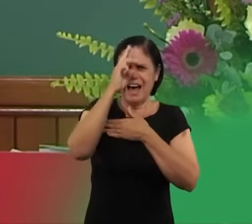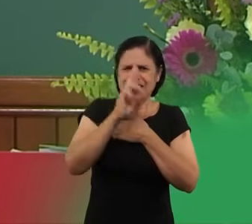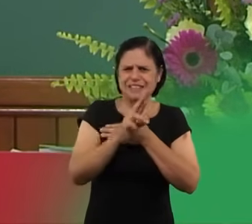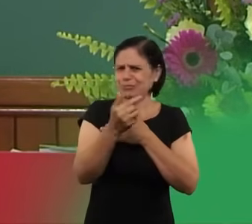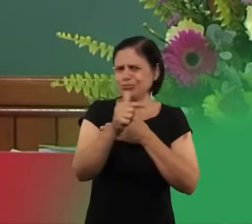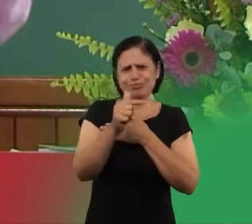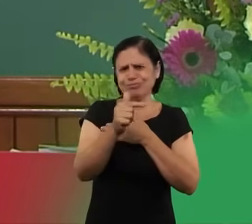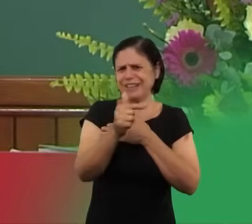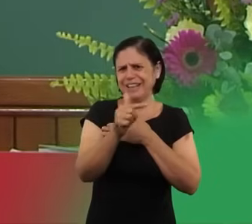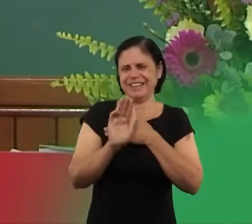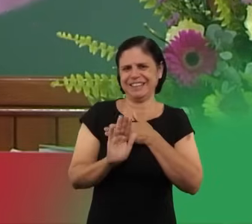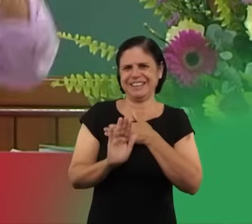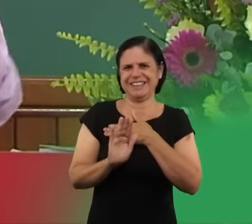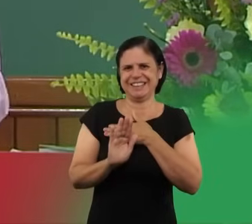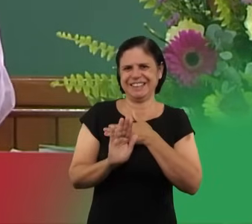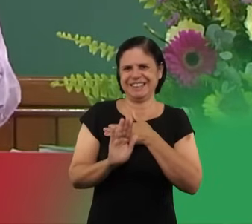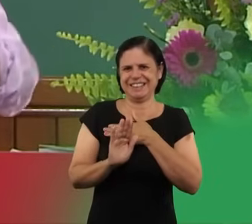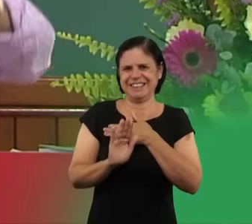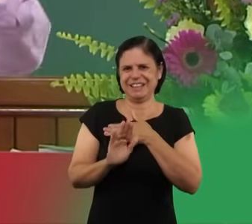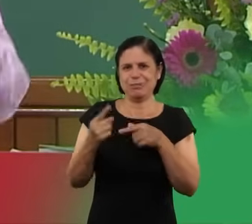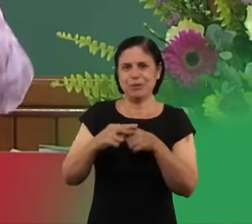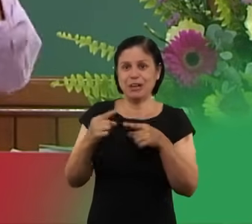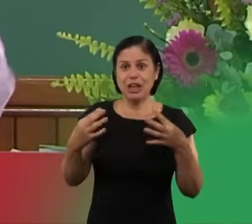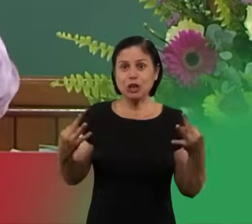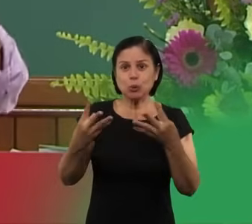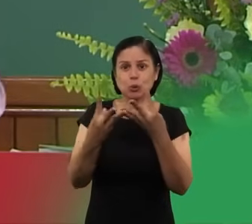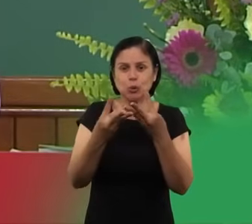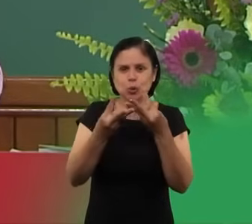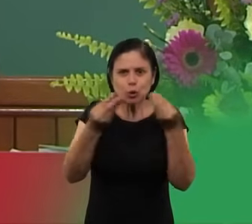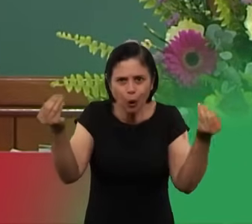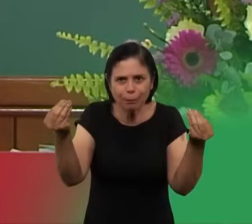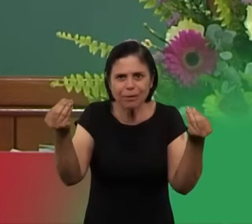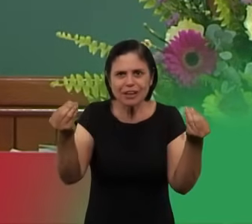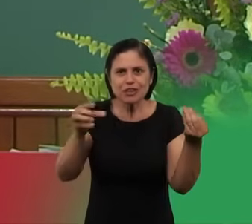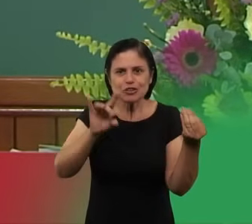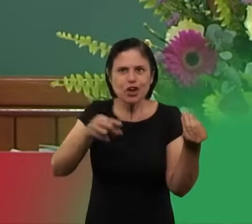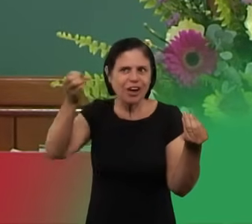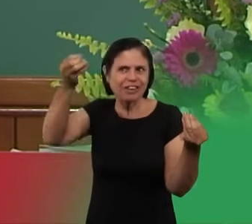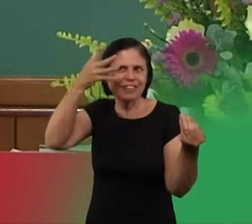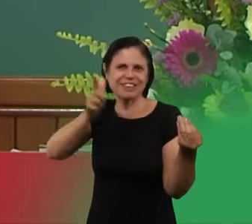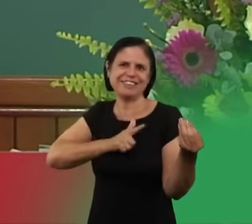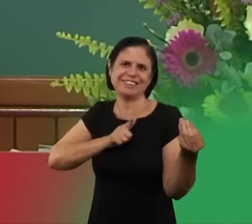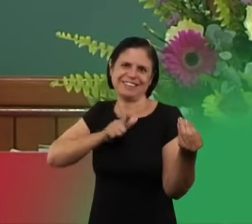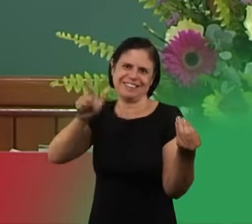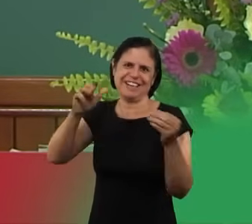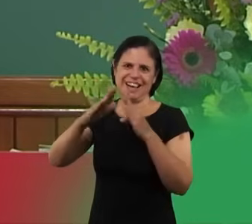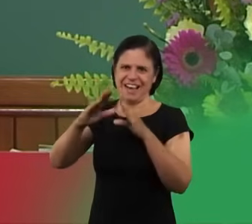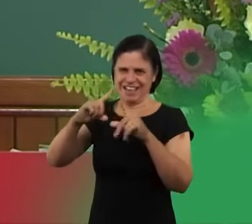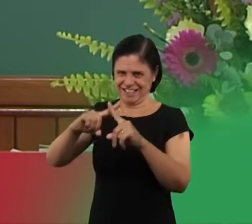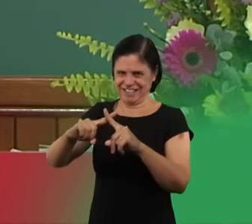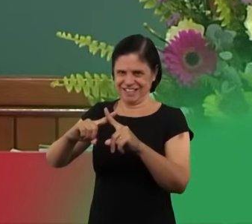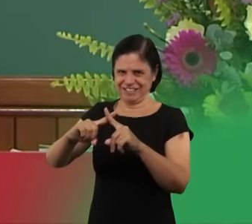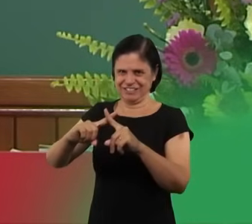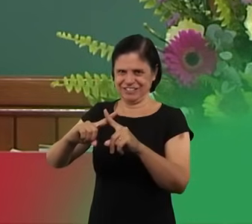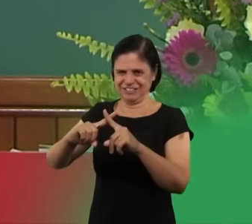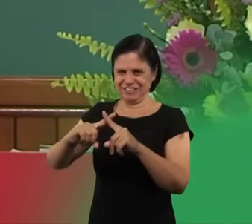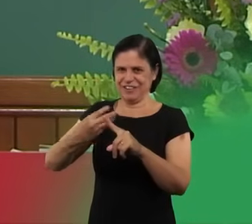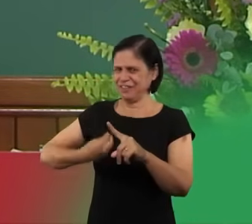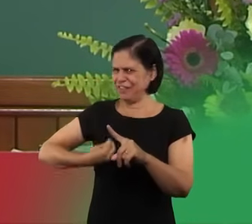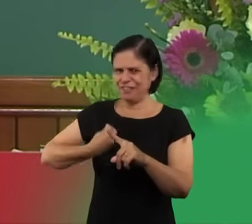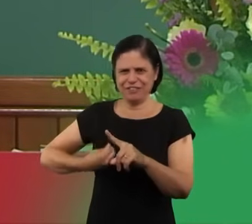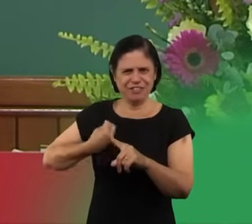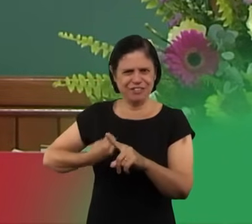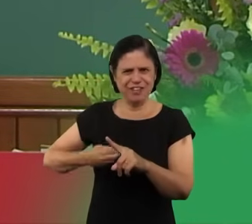desaparece e entra só a luz de Deus, só revelação. A igreja viverá só nesse ambiente